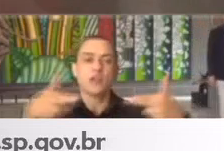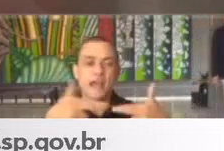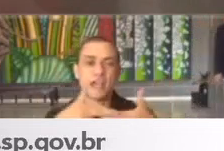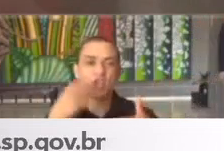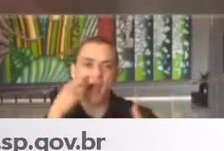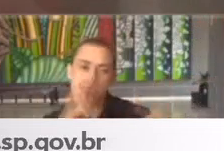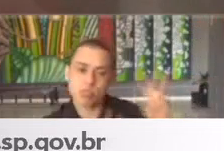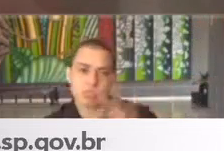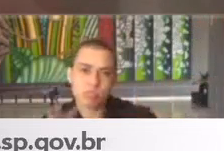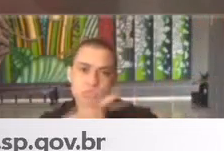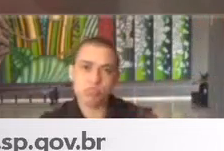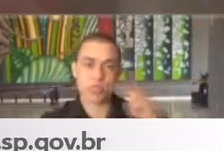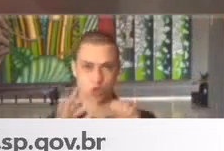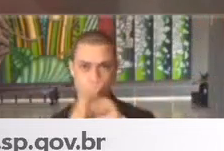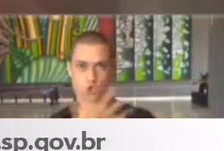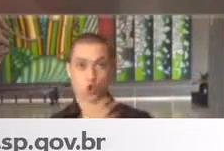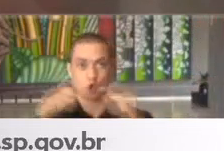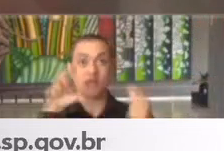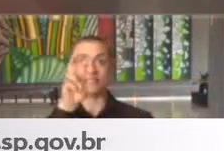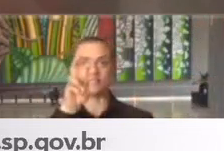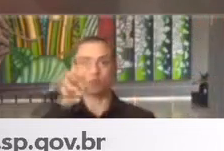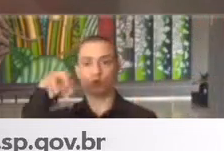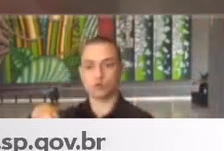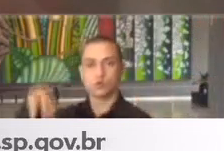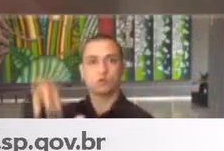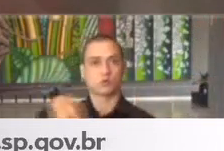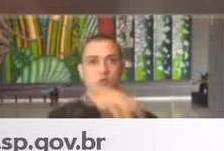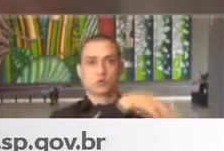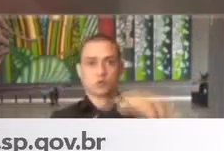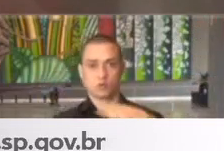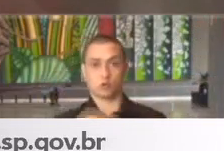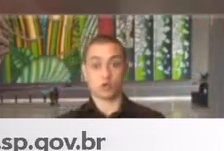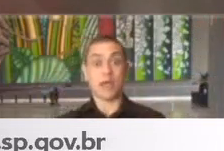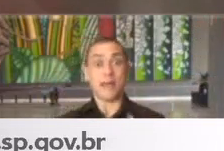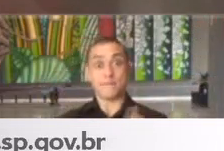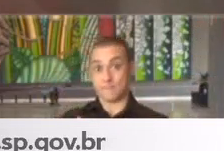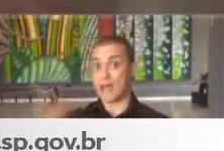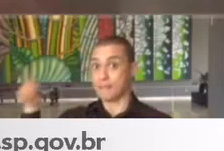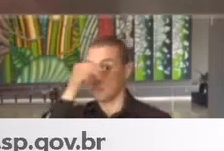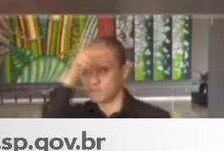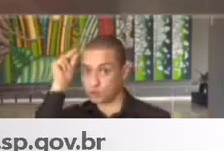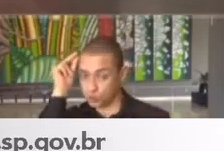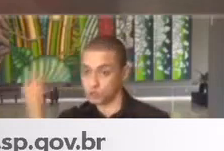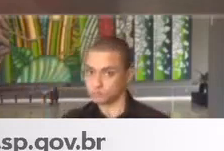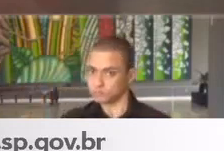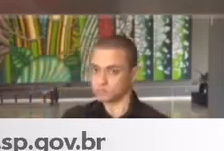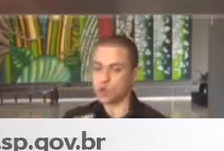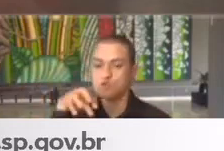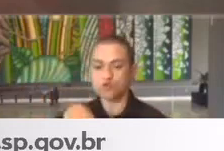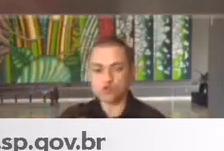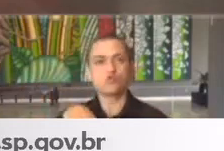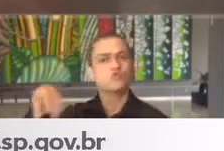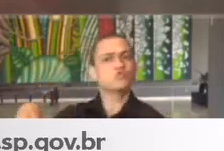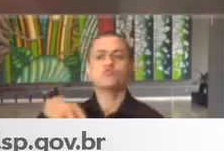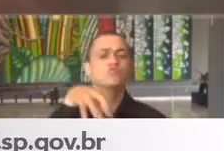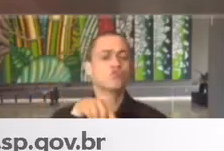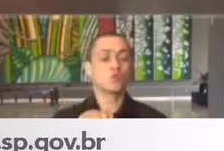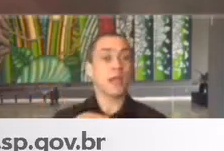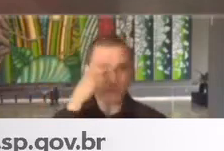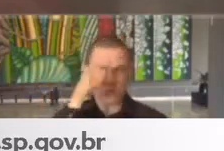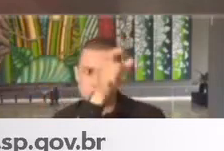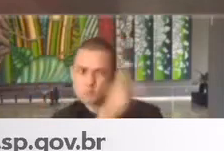na capital, com 5 centros de triagem, em conjunto com a Prefeitura de São Paulo, para o atendimento de suspeitos